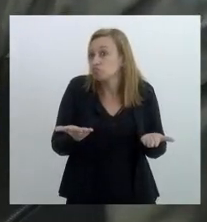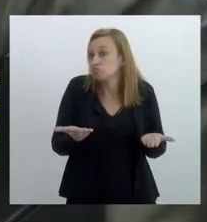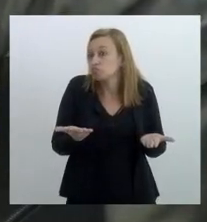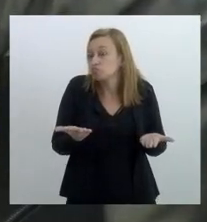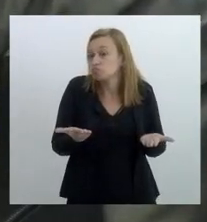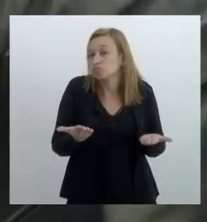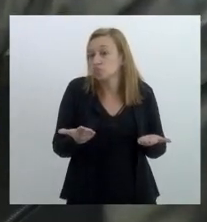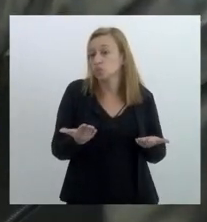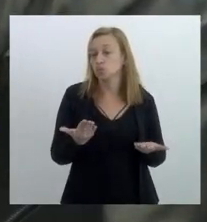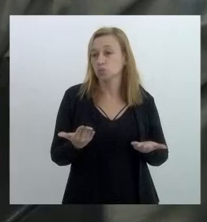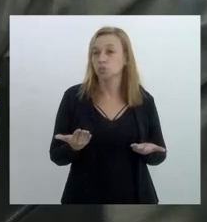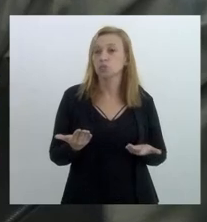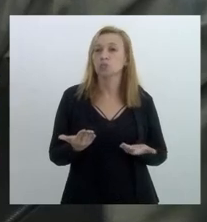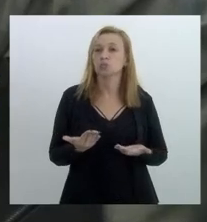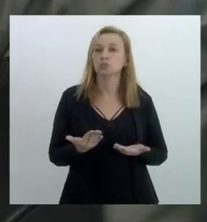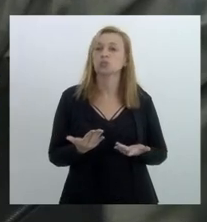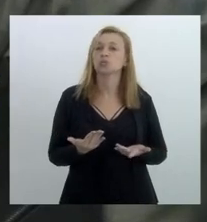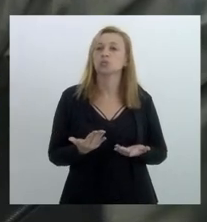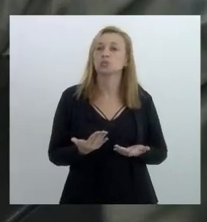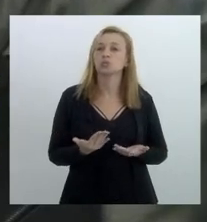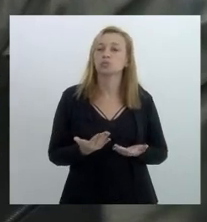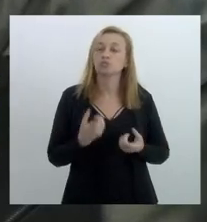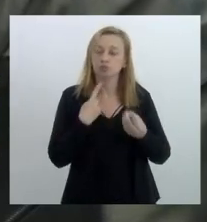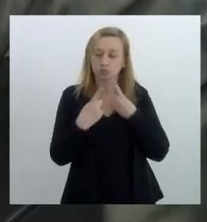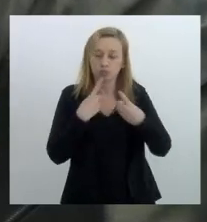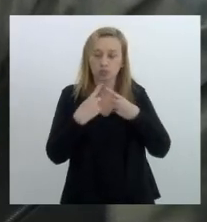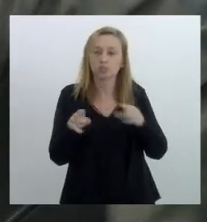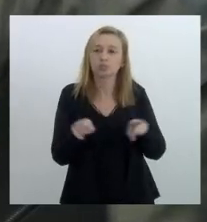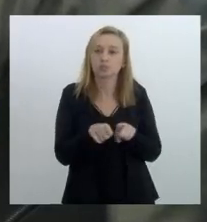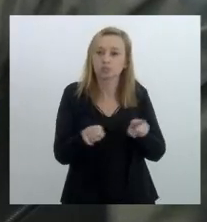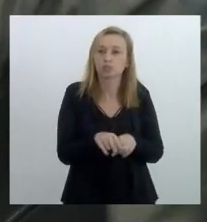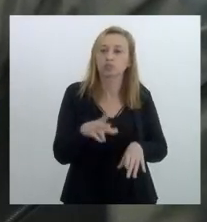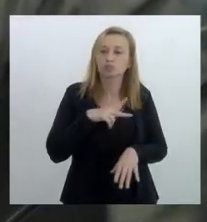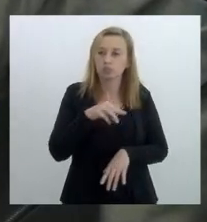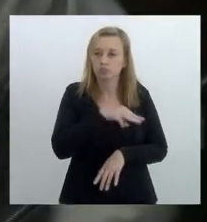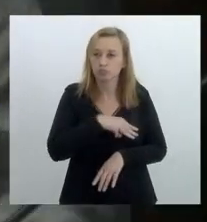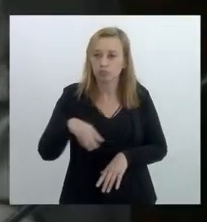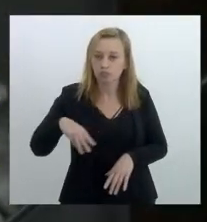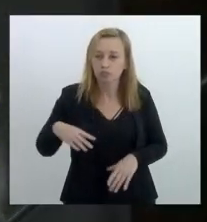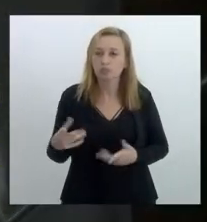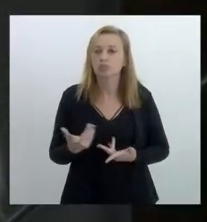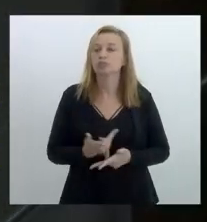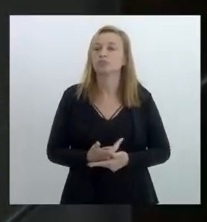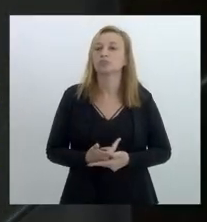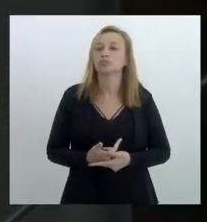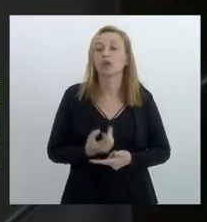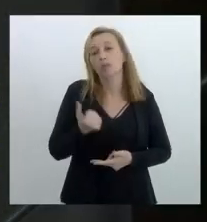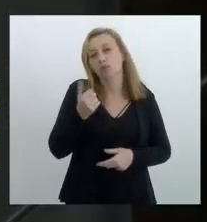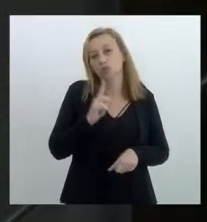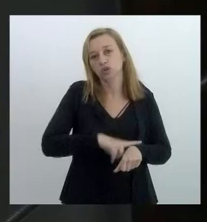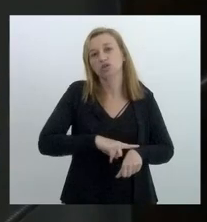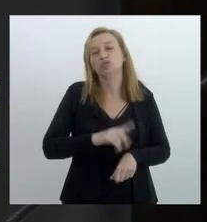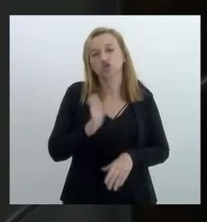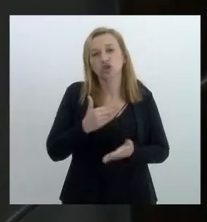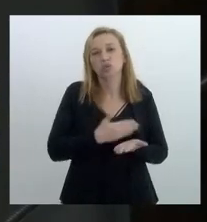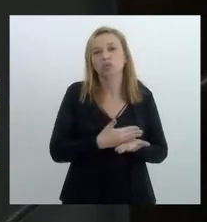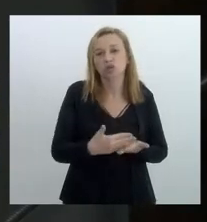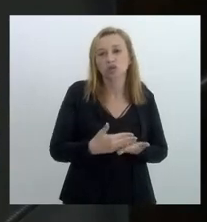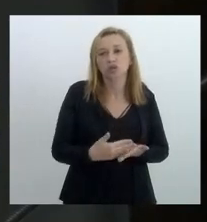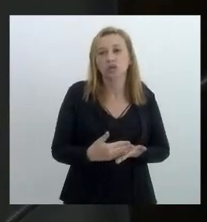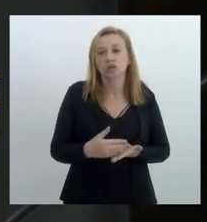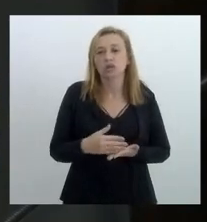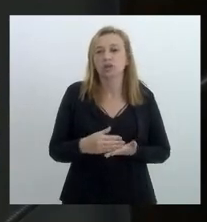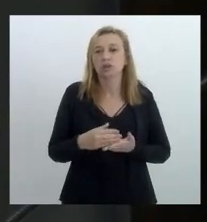uma solicitação e uma discussão também no próprio Ministério Público. Em pouco tempo, a gente já começou a colocar no